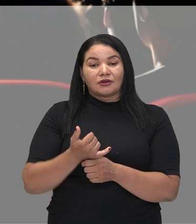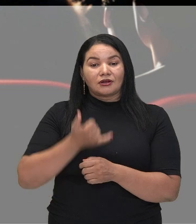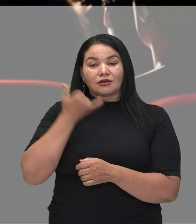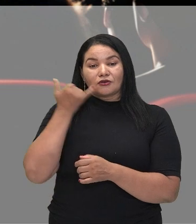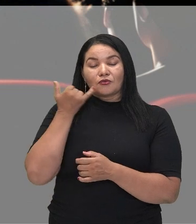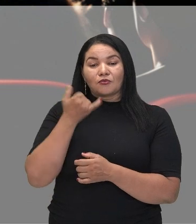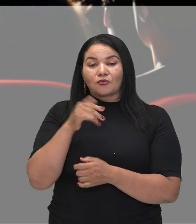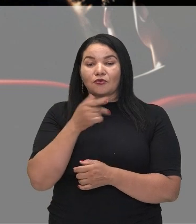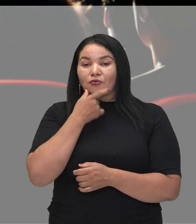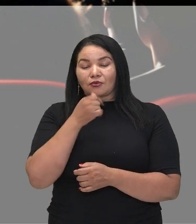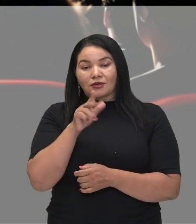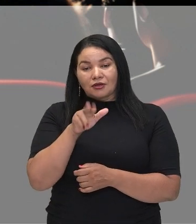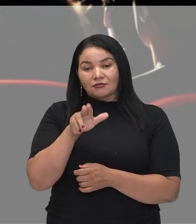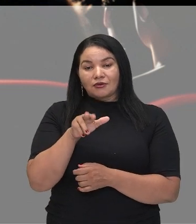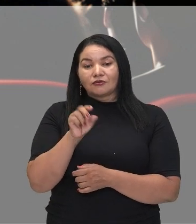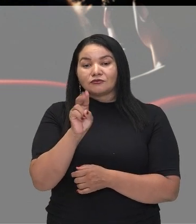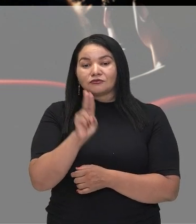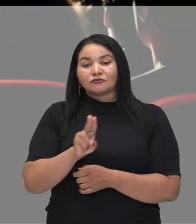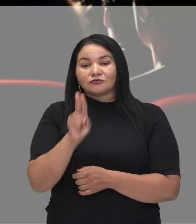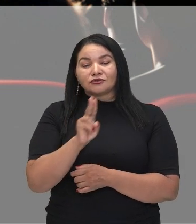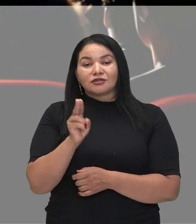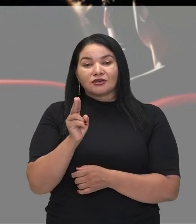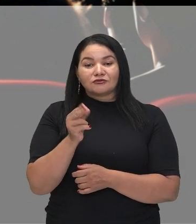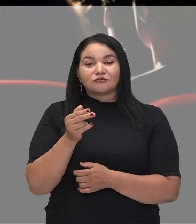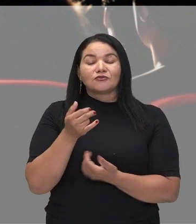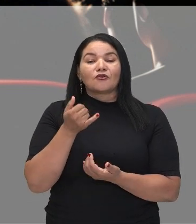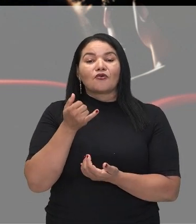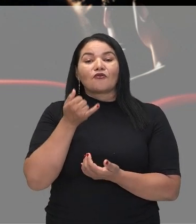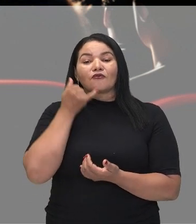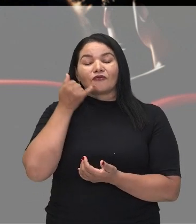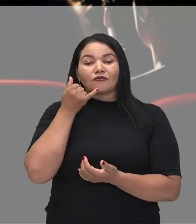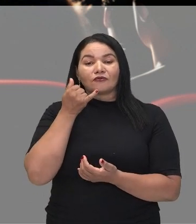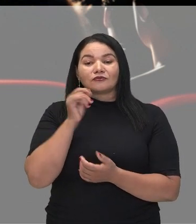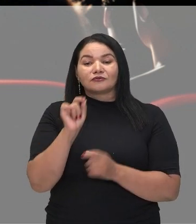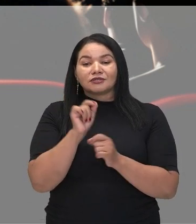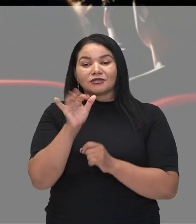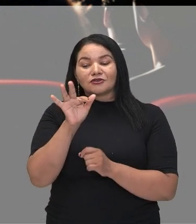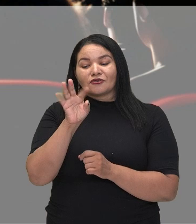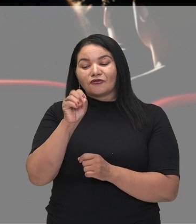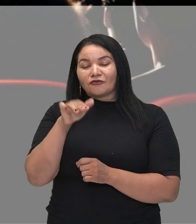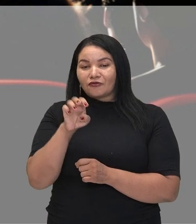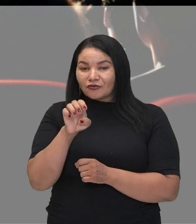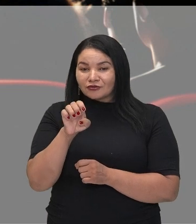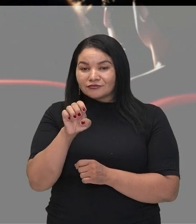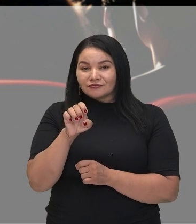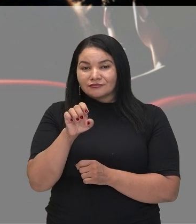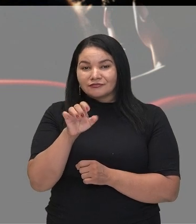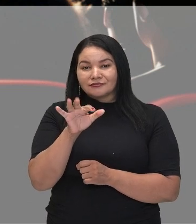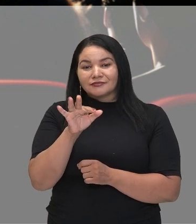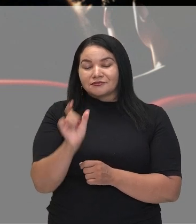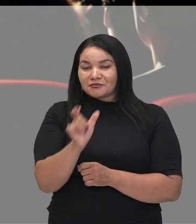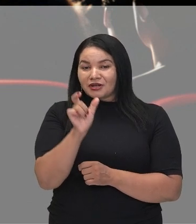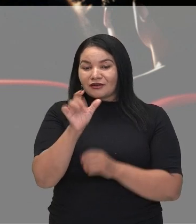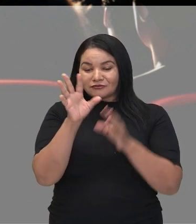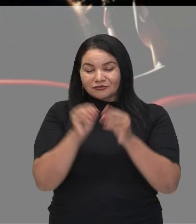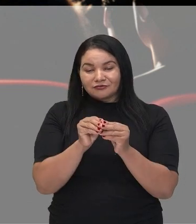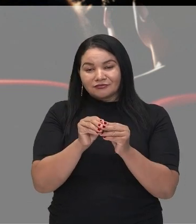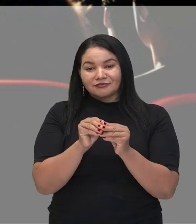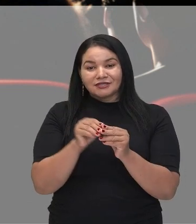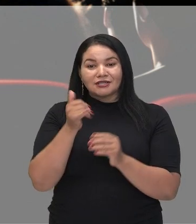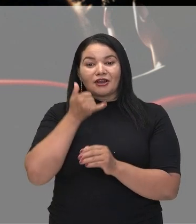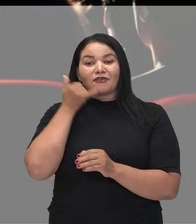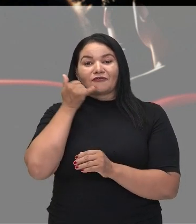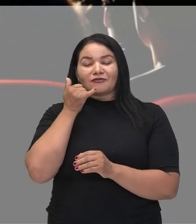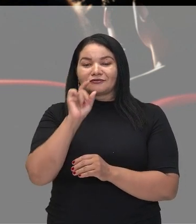fone. O que é isso? Exatamente, uma abreviação vocabular, a palavra telefone.